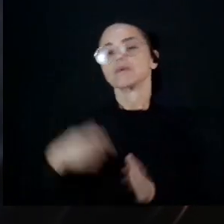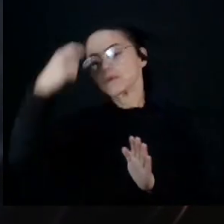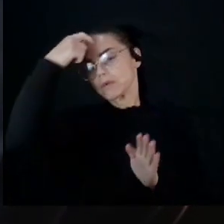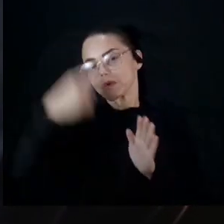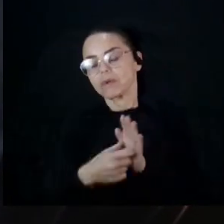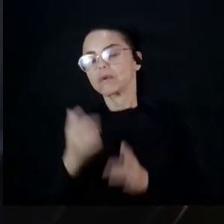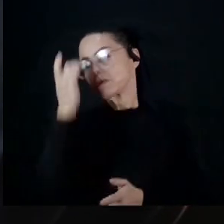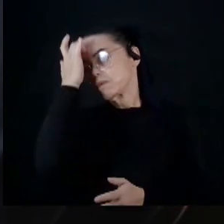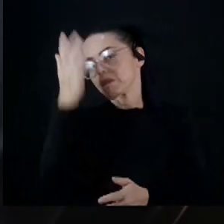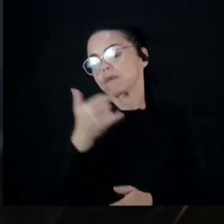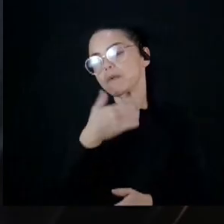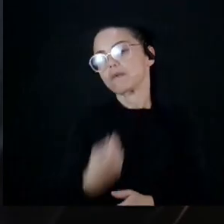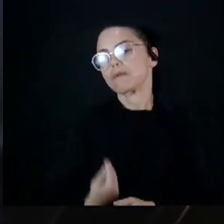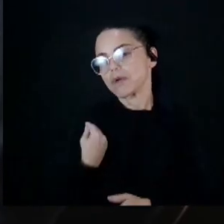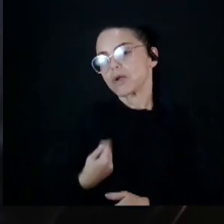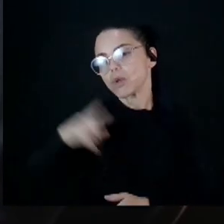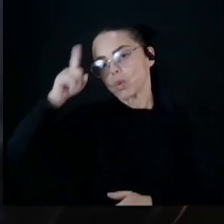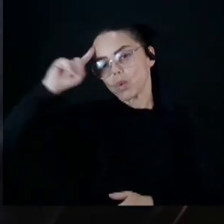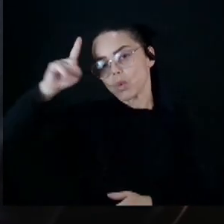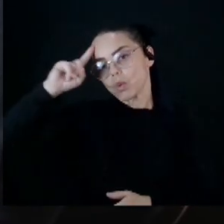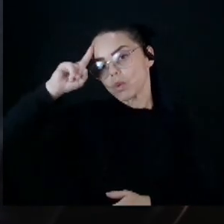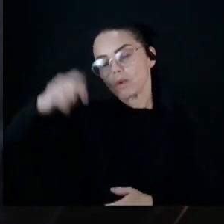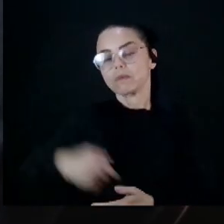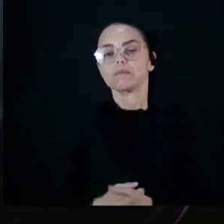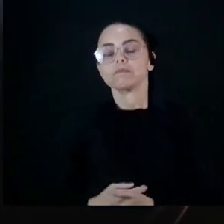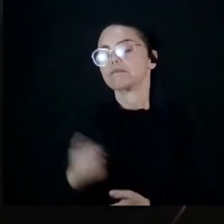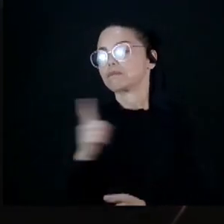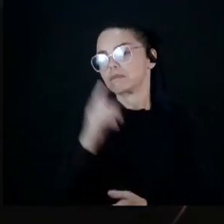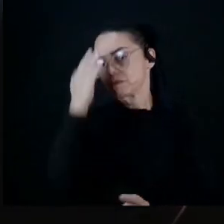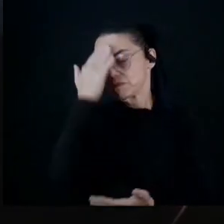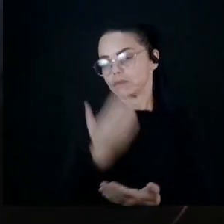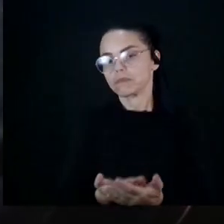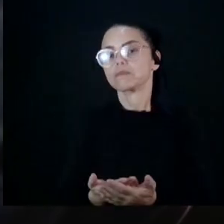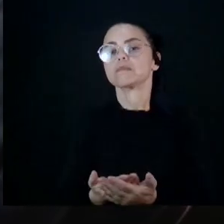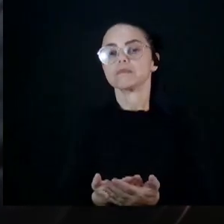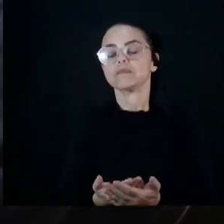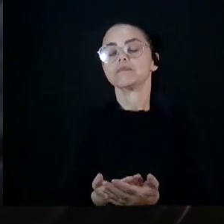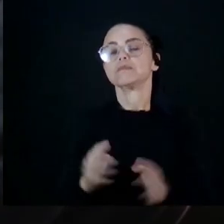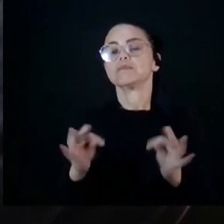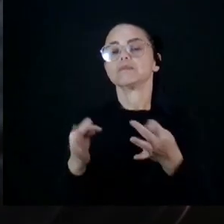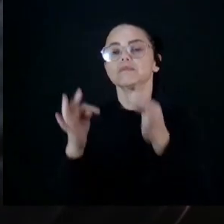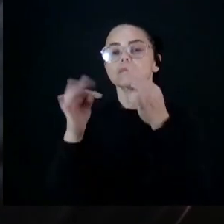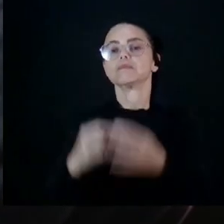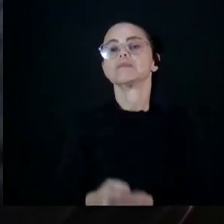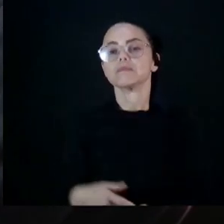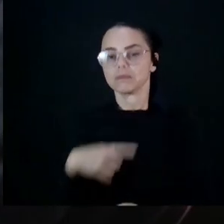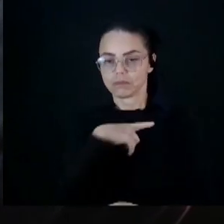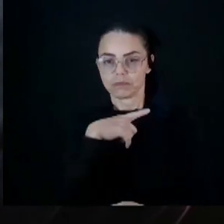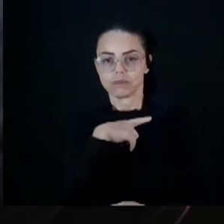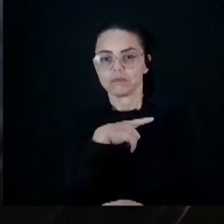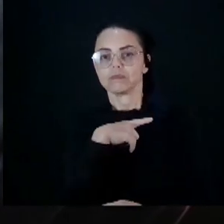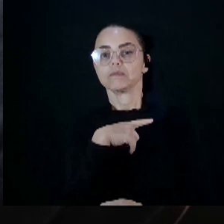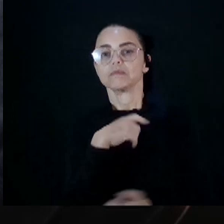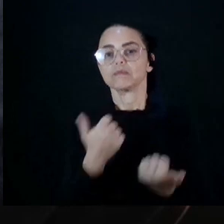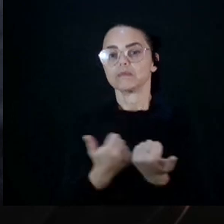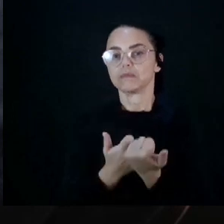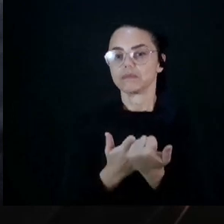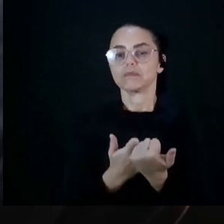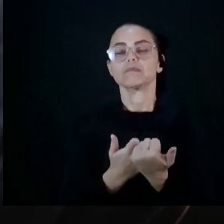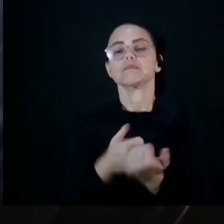deles diariamente, e nós não acreditamos que tecnologia deveria substituir as pessoas.